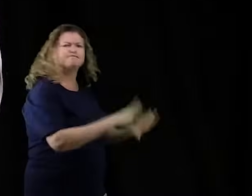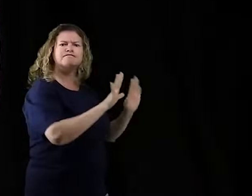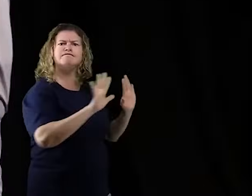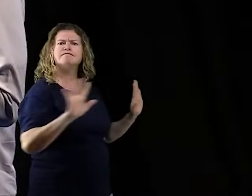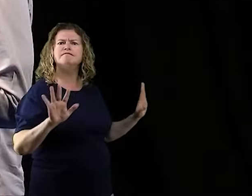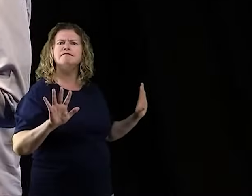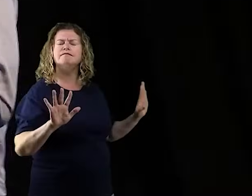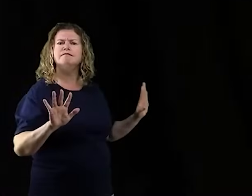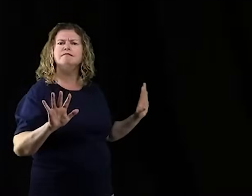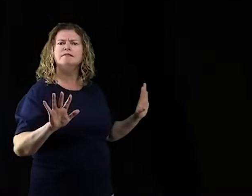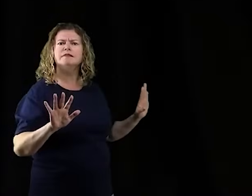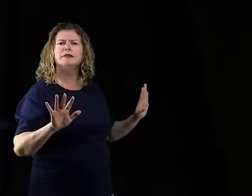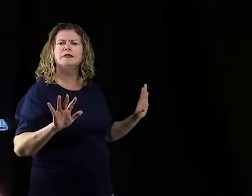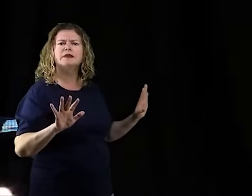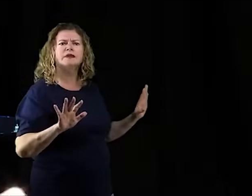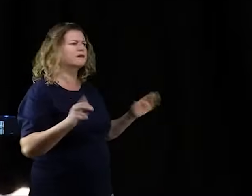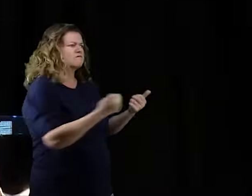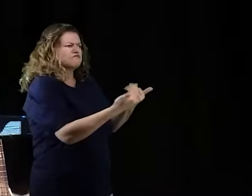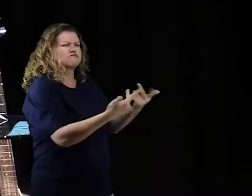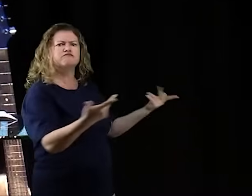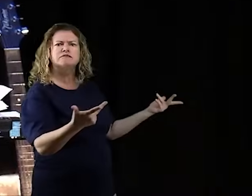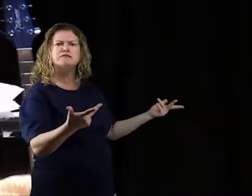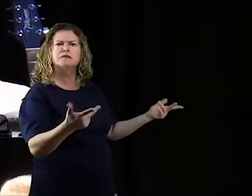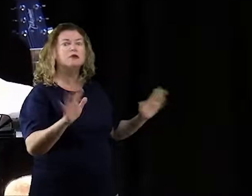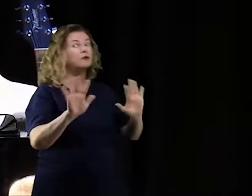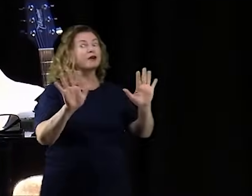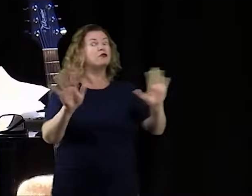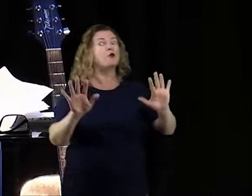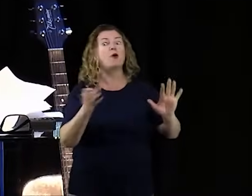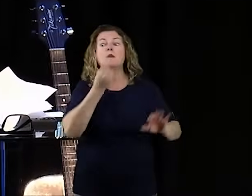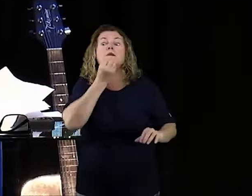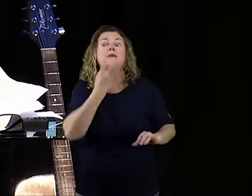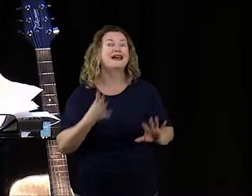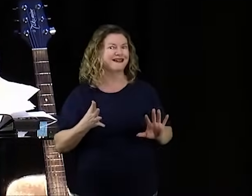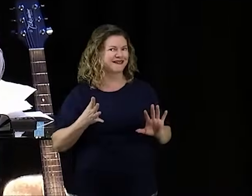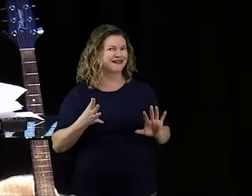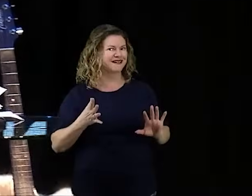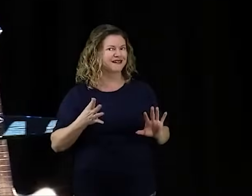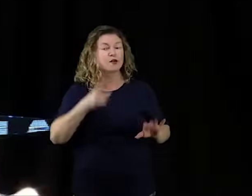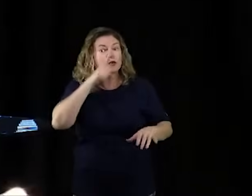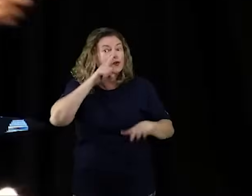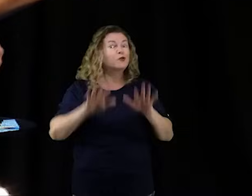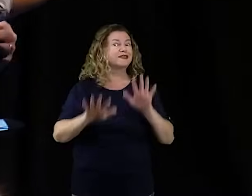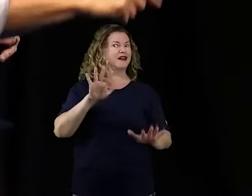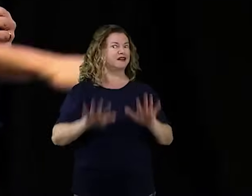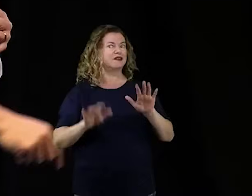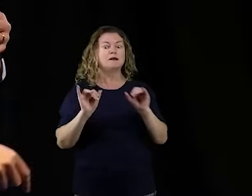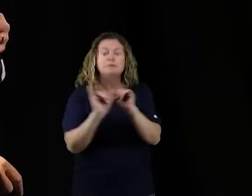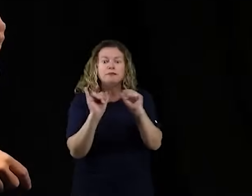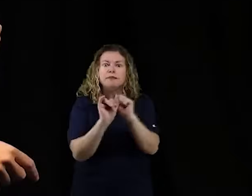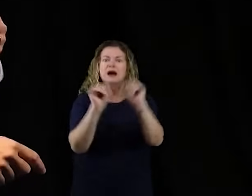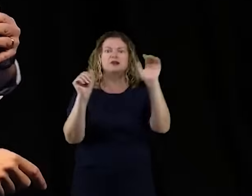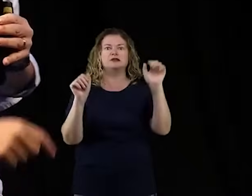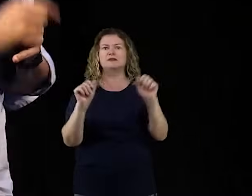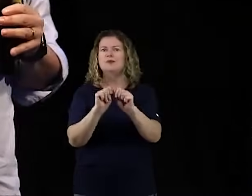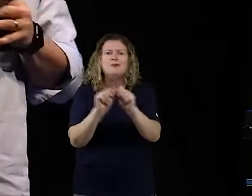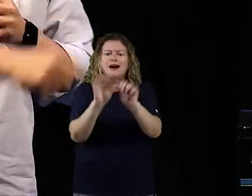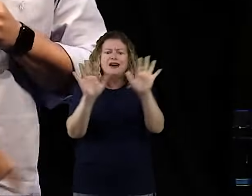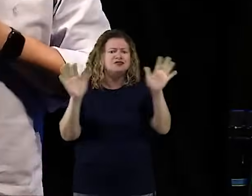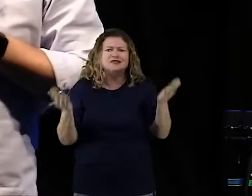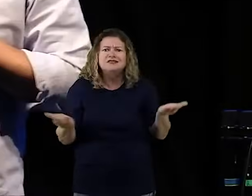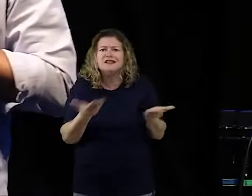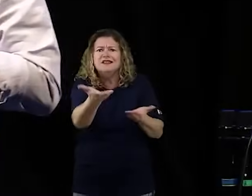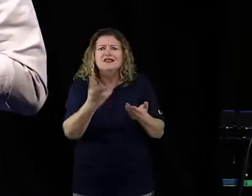só quando você profetiza o bem na tua vida então tem que tomar cuid também com as bobagens que a gente fala pros